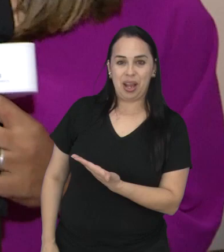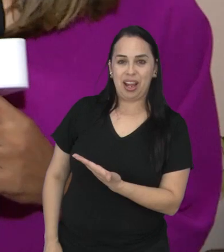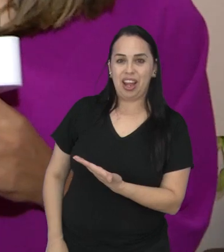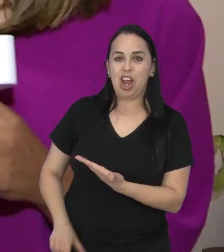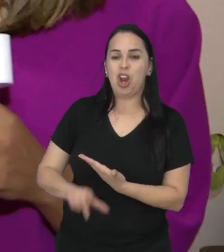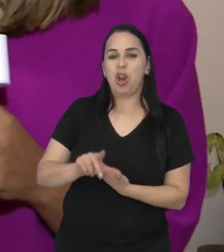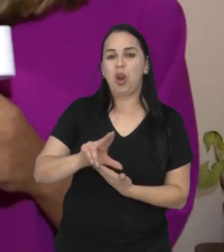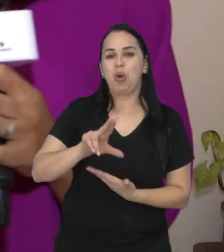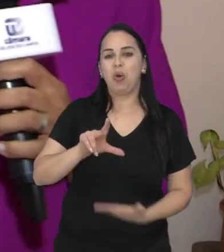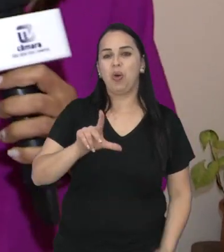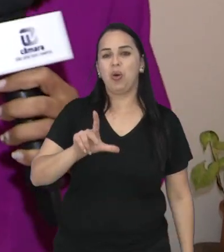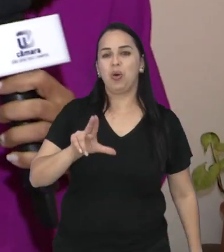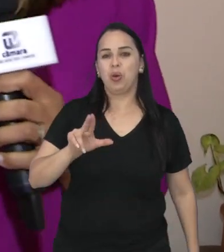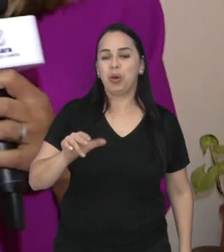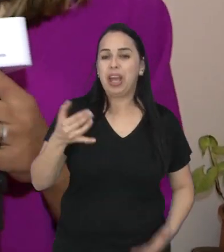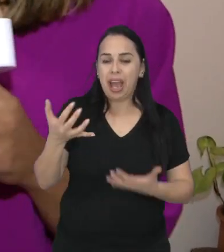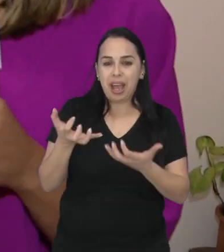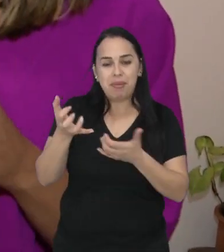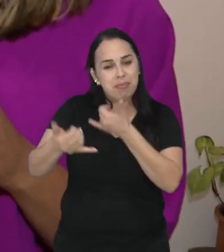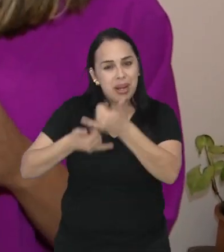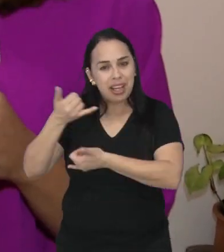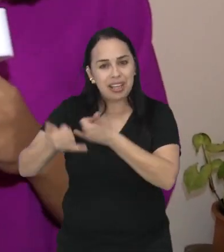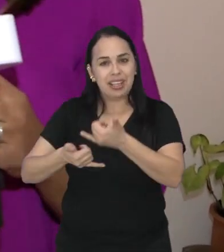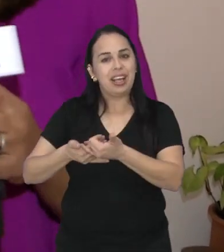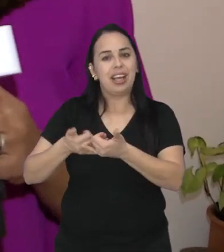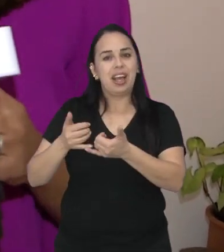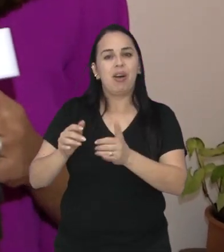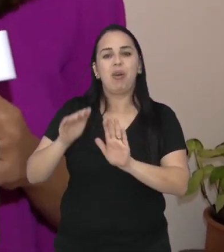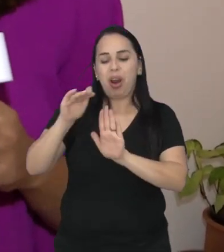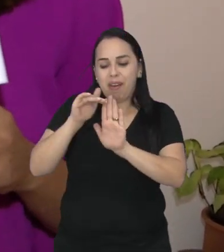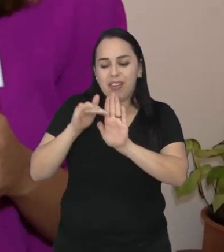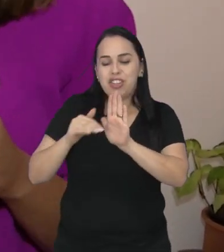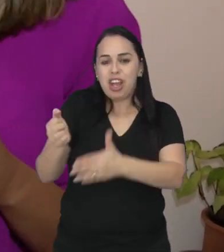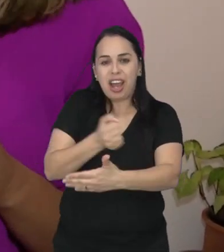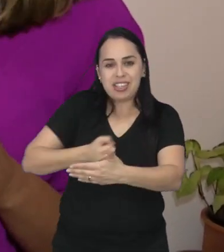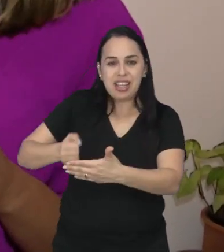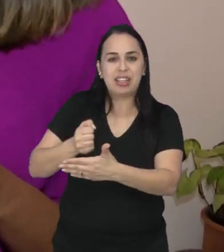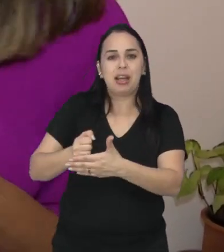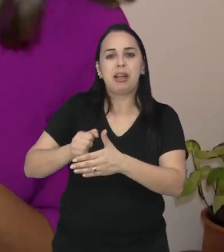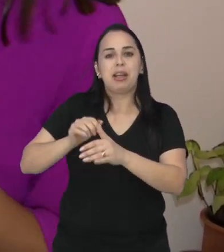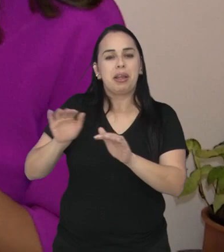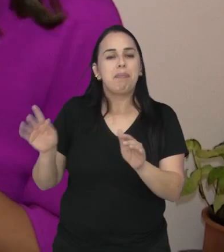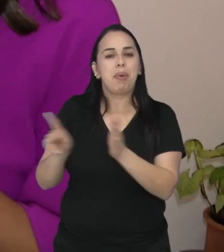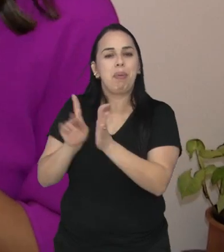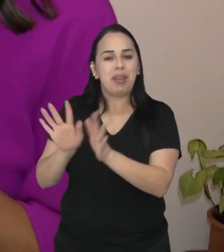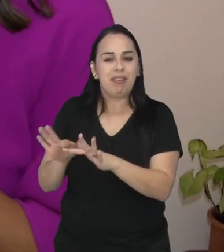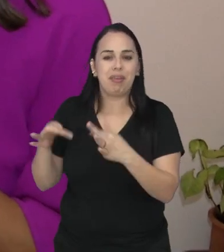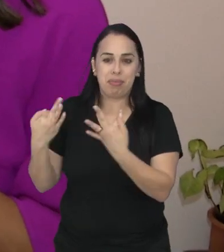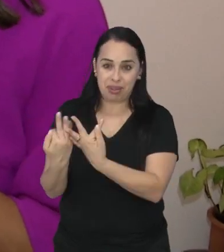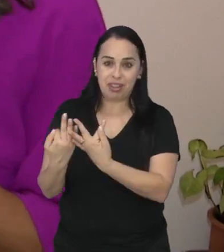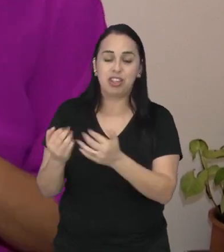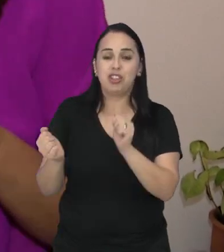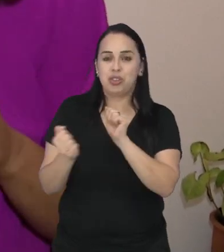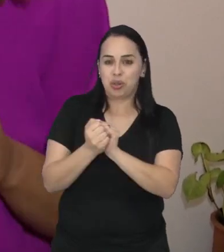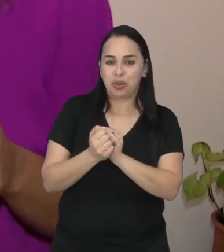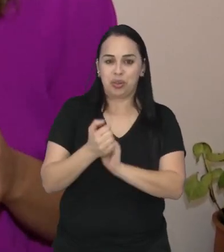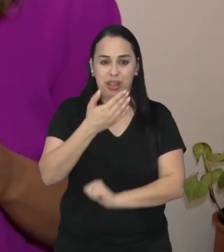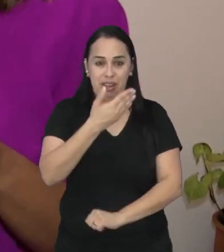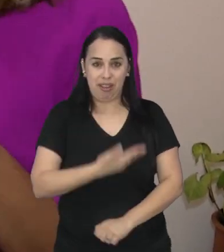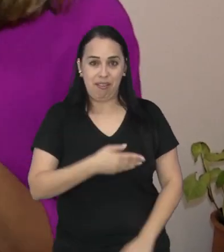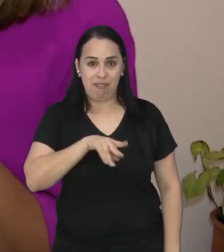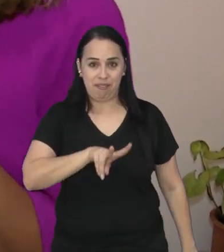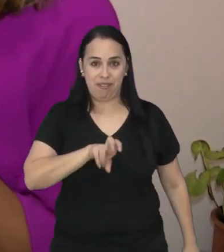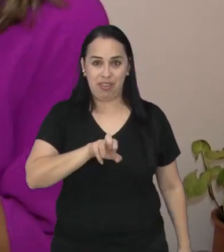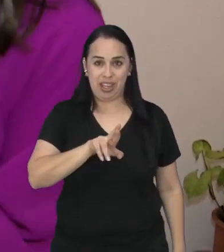Lulu quer brincar o livro de receitas contadas para toda a família. E essa é a história que a gente vai contar a partir de agora com a